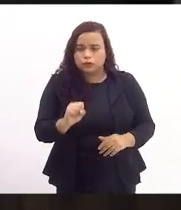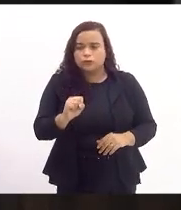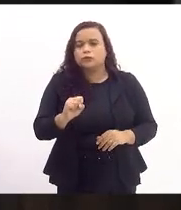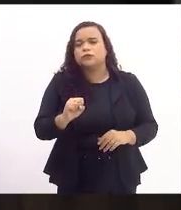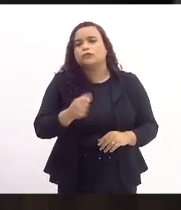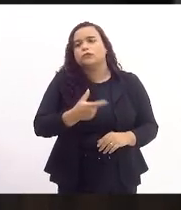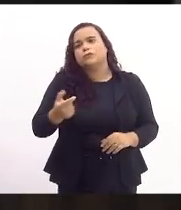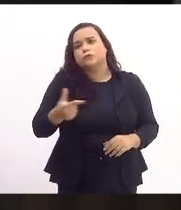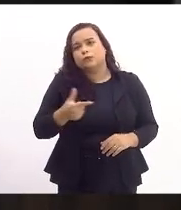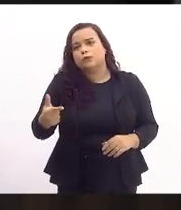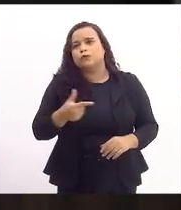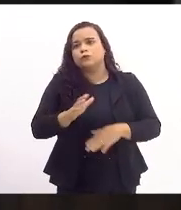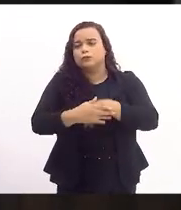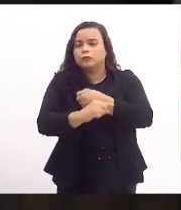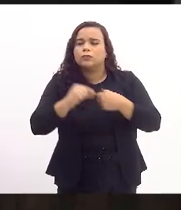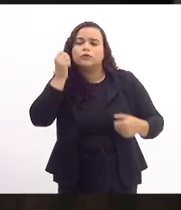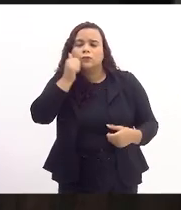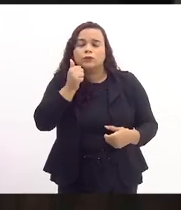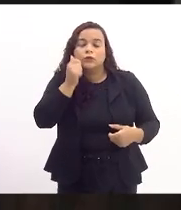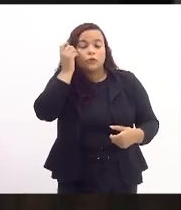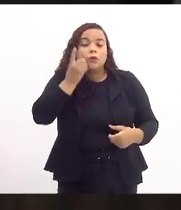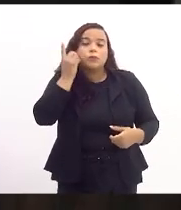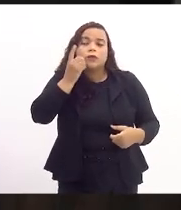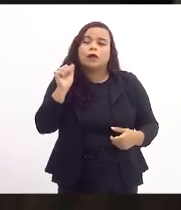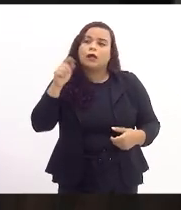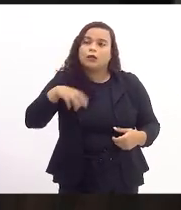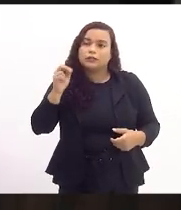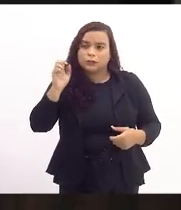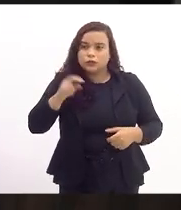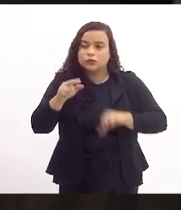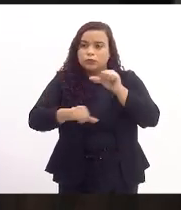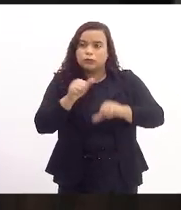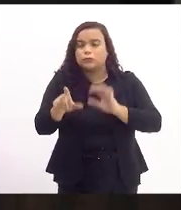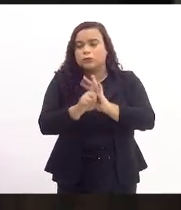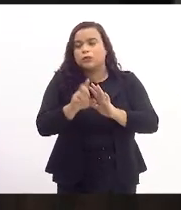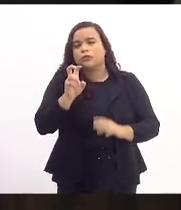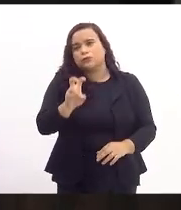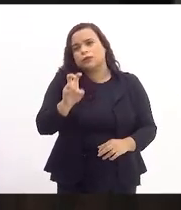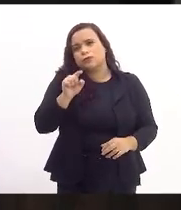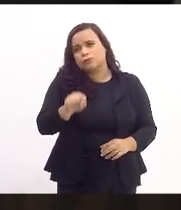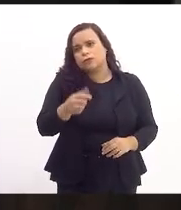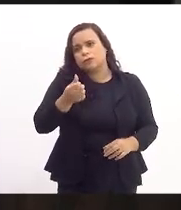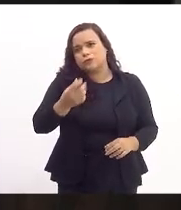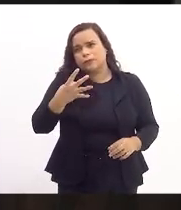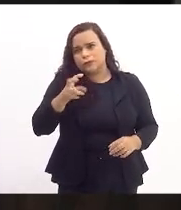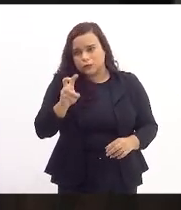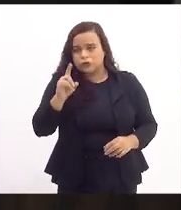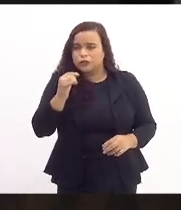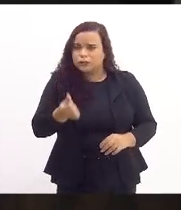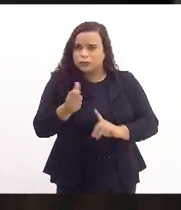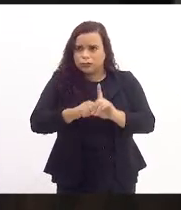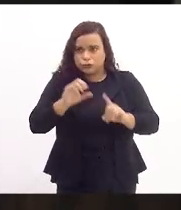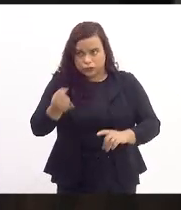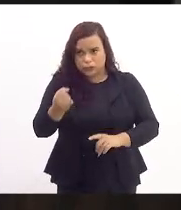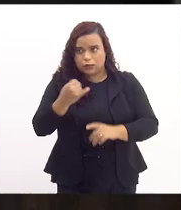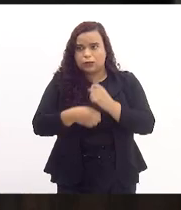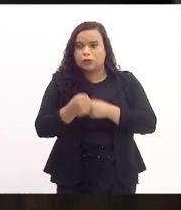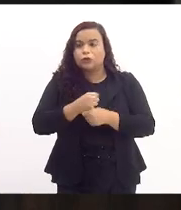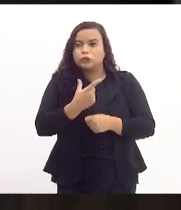de autoria do deputado Anderson Morais que altera o anexo da lei 5.645 de Seis de Janeiro de2010